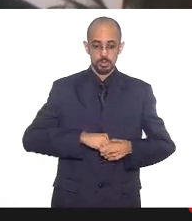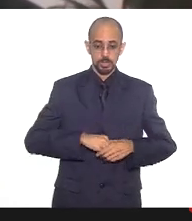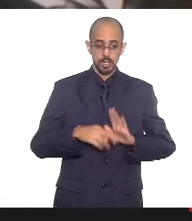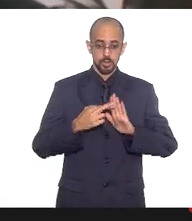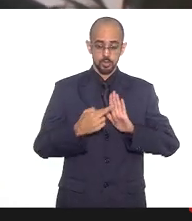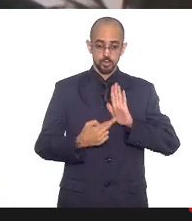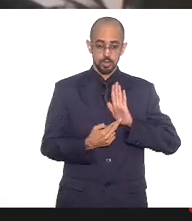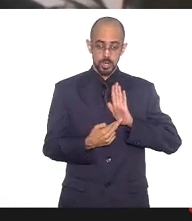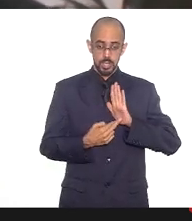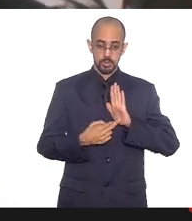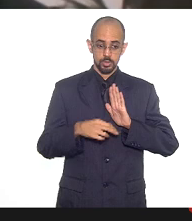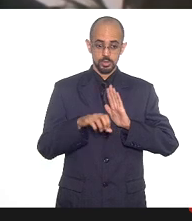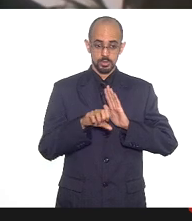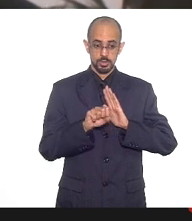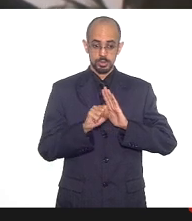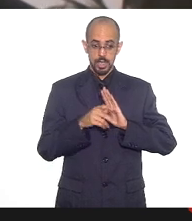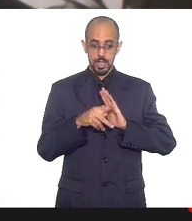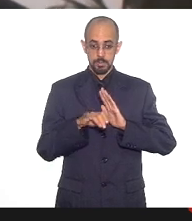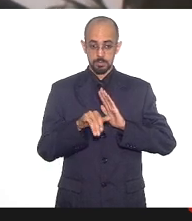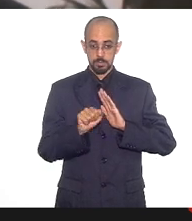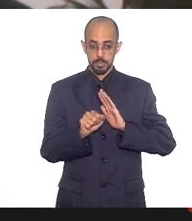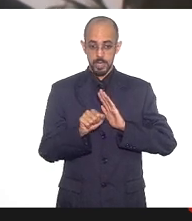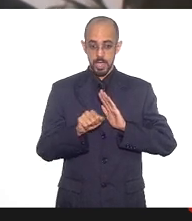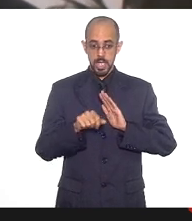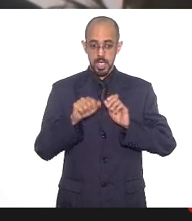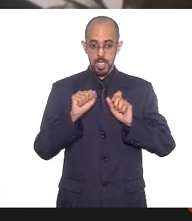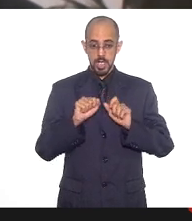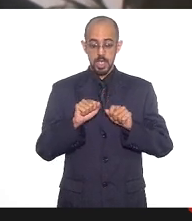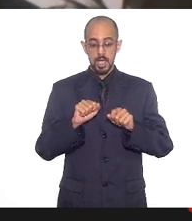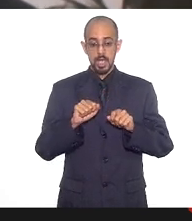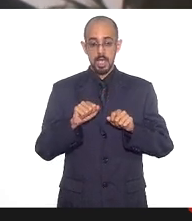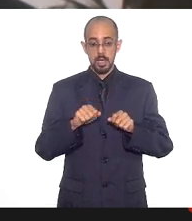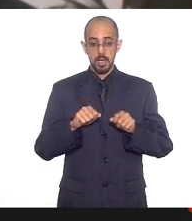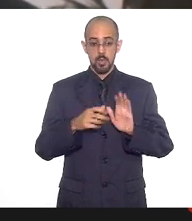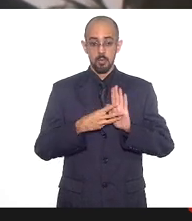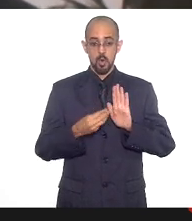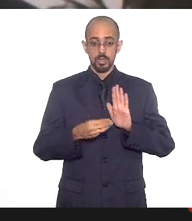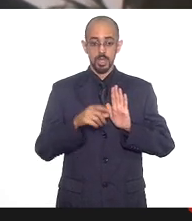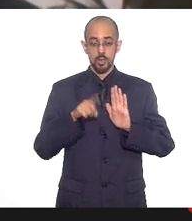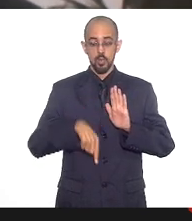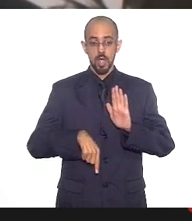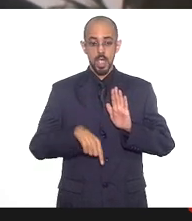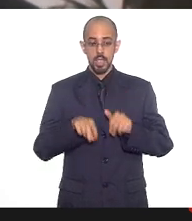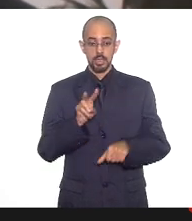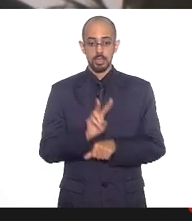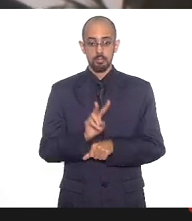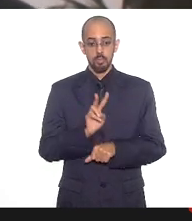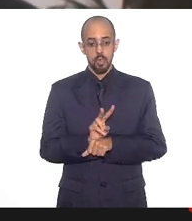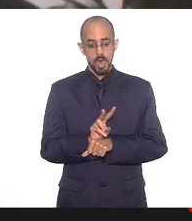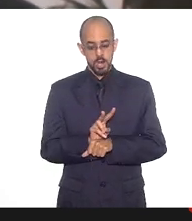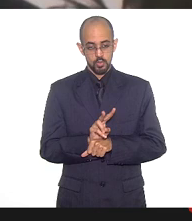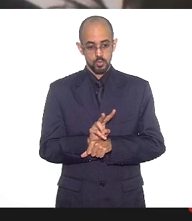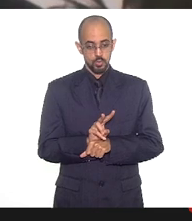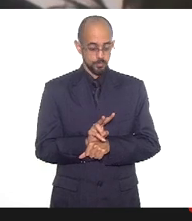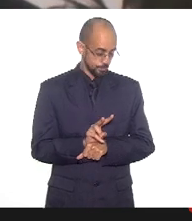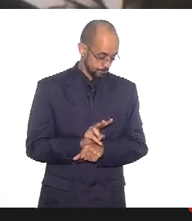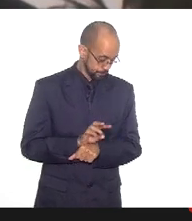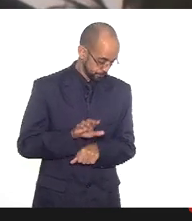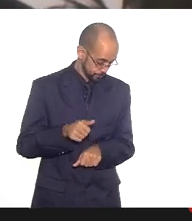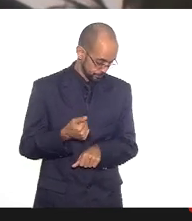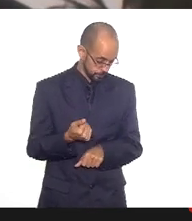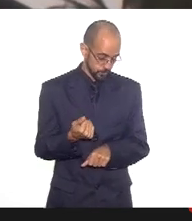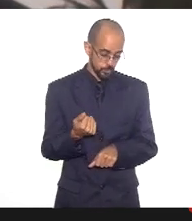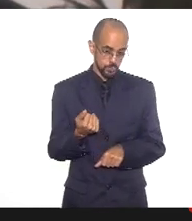Leste, a modalidade prevista contratual é de uma modalidade temporária. Tá? Então, dentro da